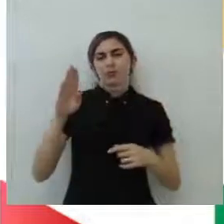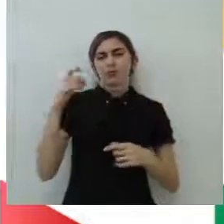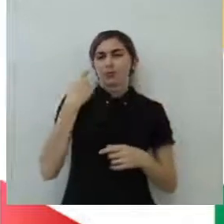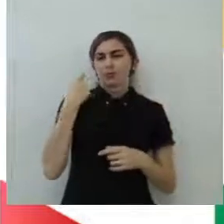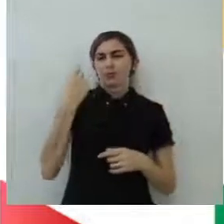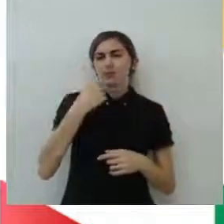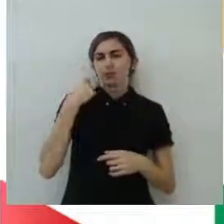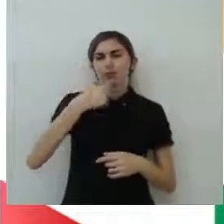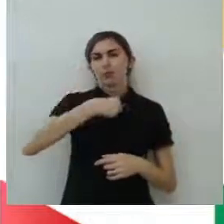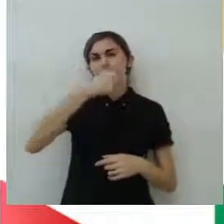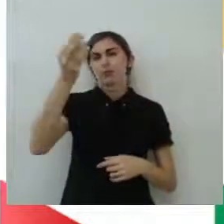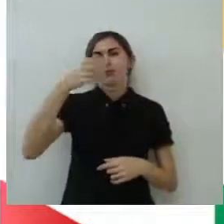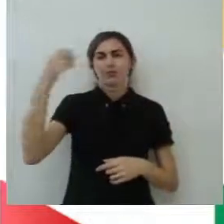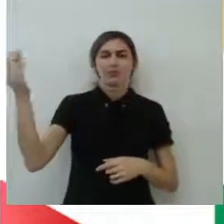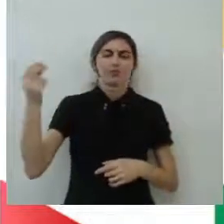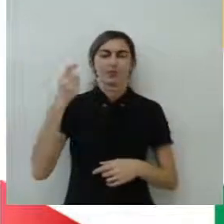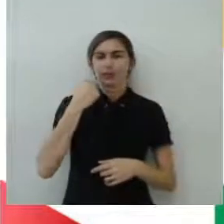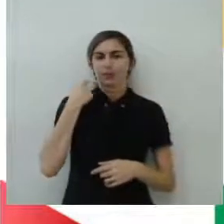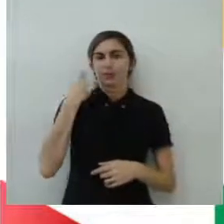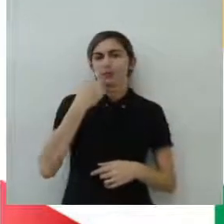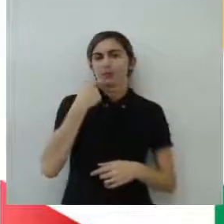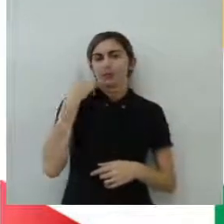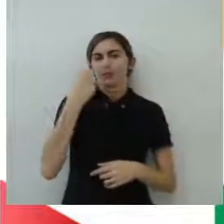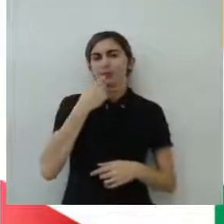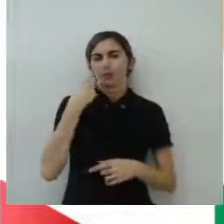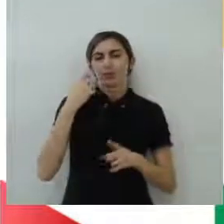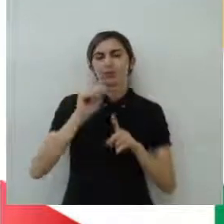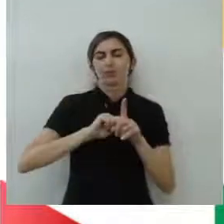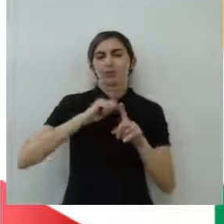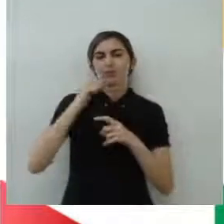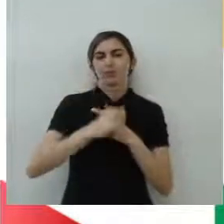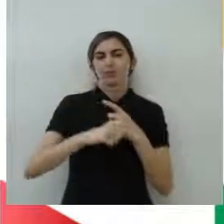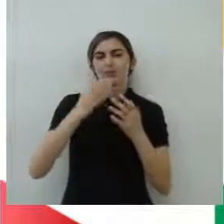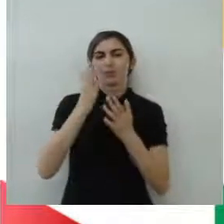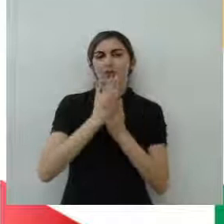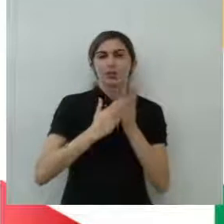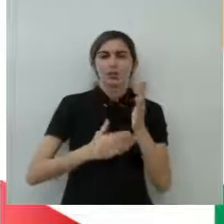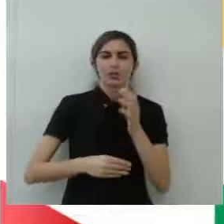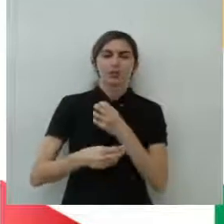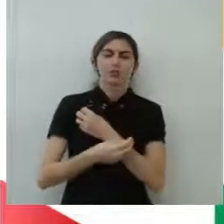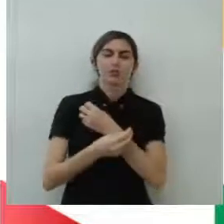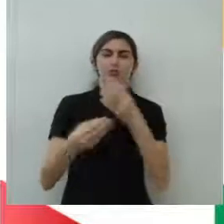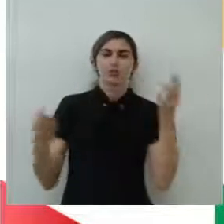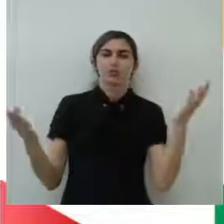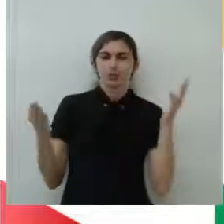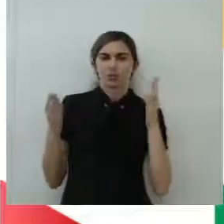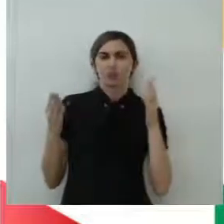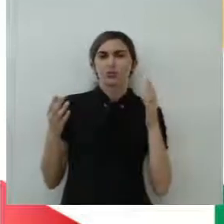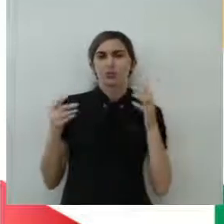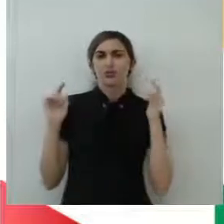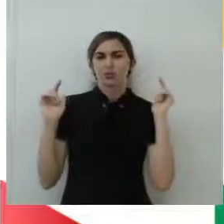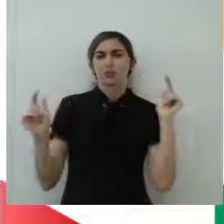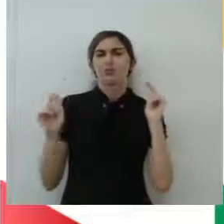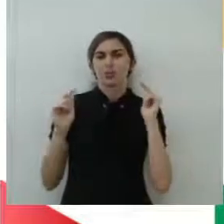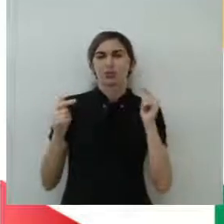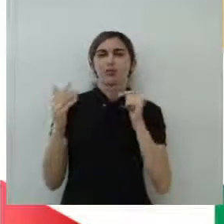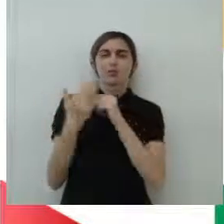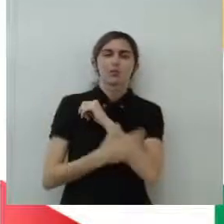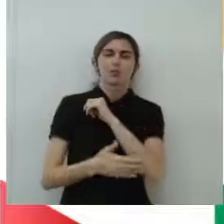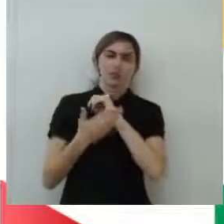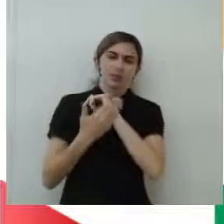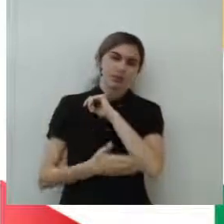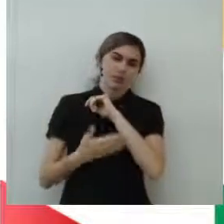Ele jogava bacalhau para a plateia, jogava macaxeira, jogava banana. Não é? A plateia se divertia muito com